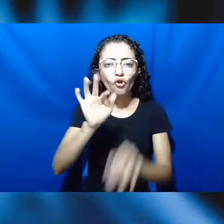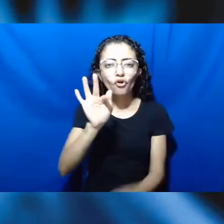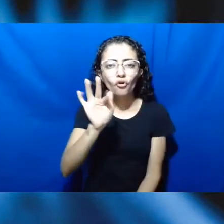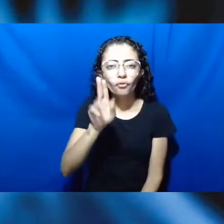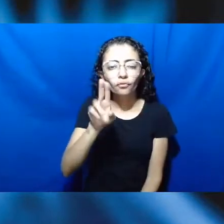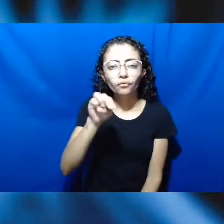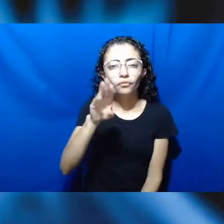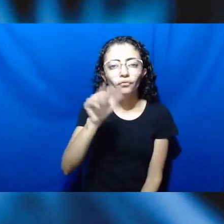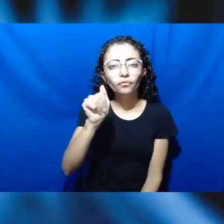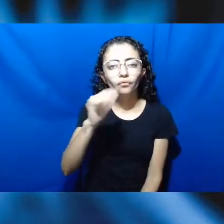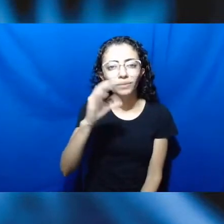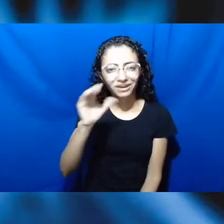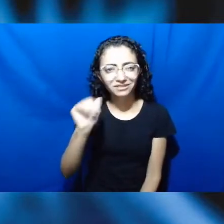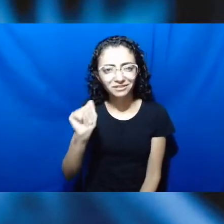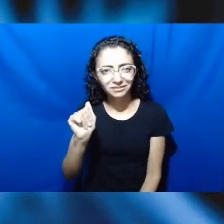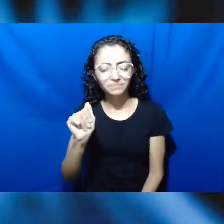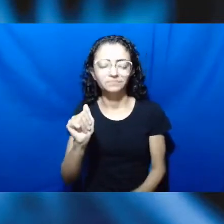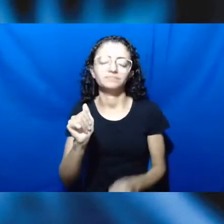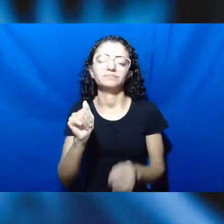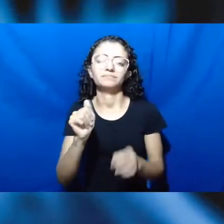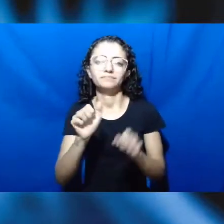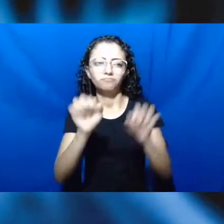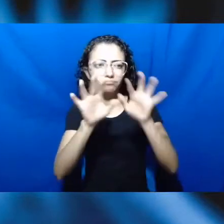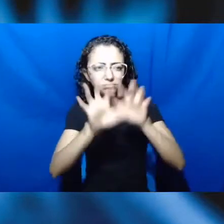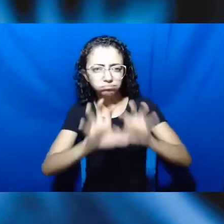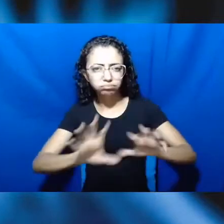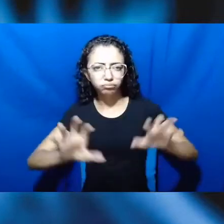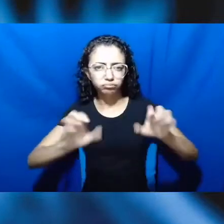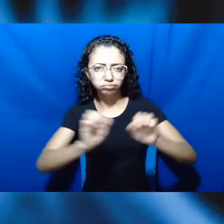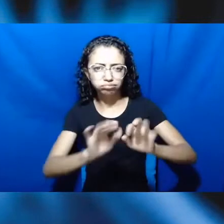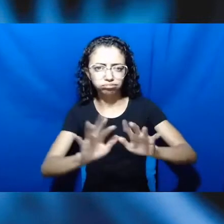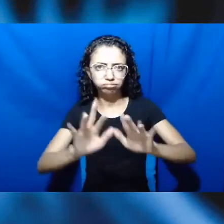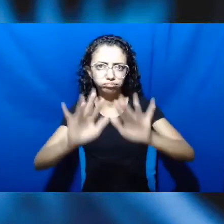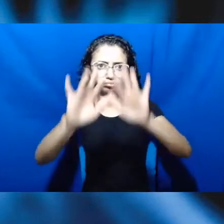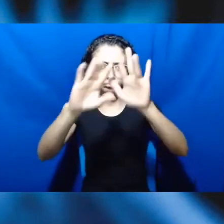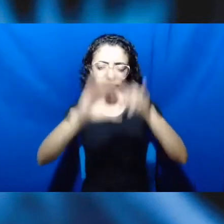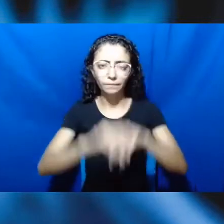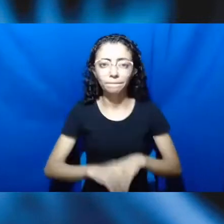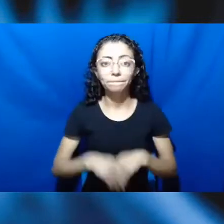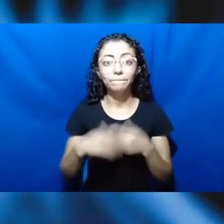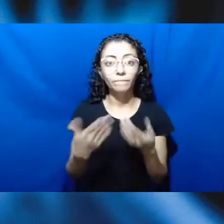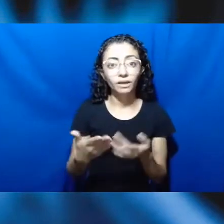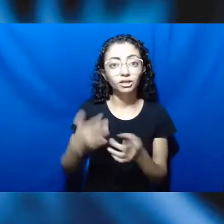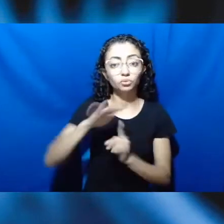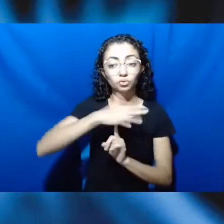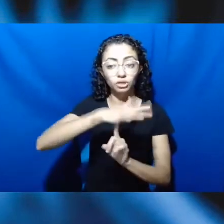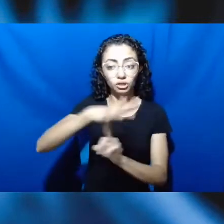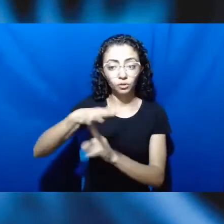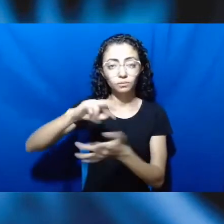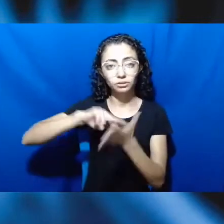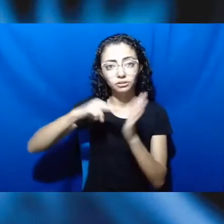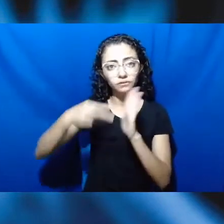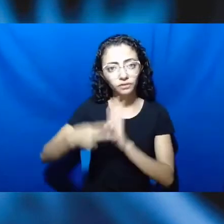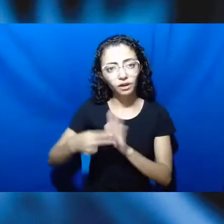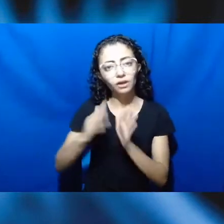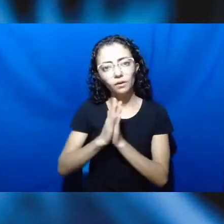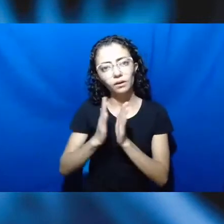de fumaça. E os helicópteros, Orai e Vigiai, está muito relacionado,